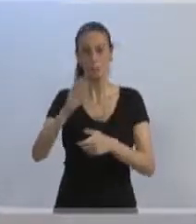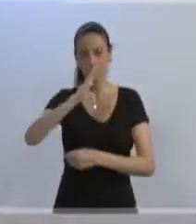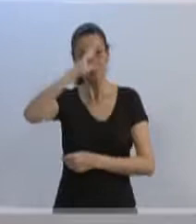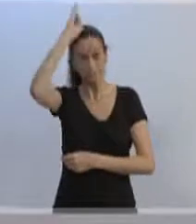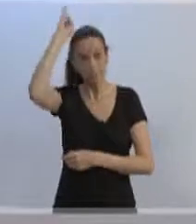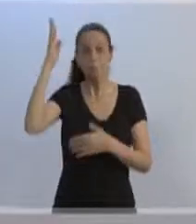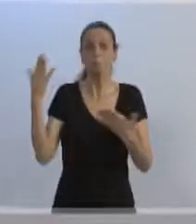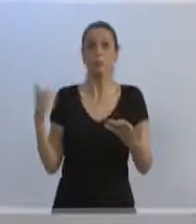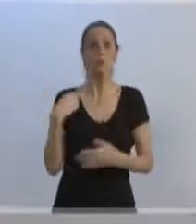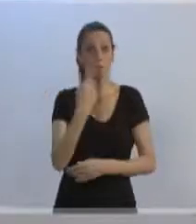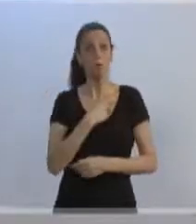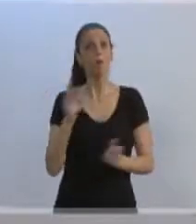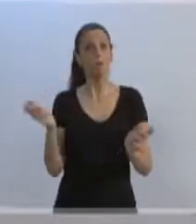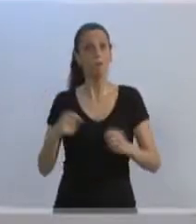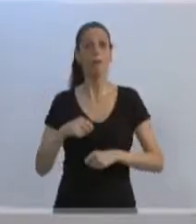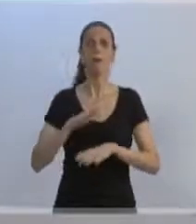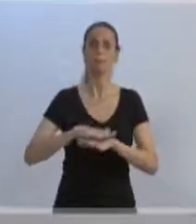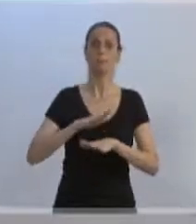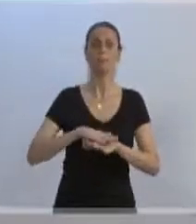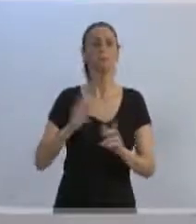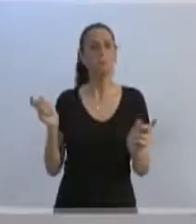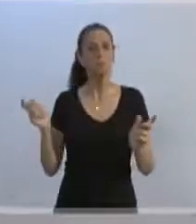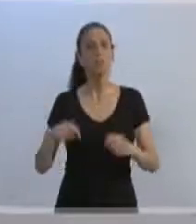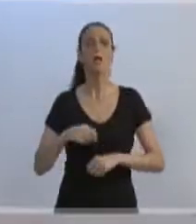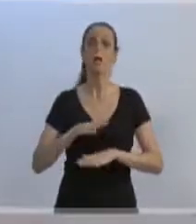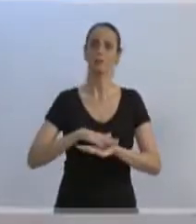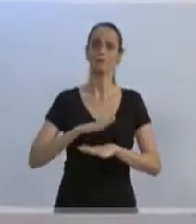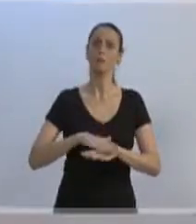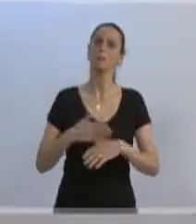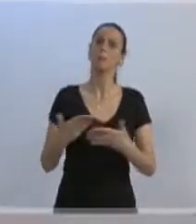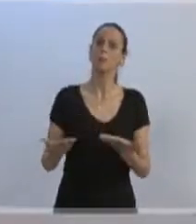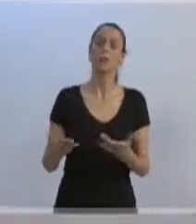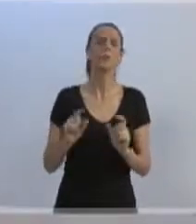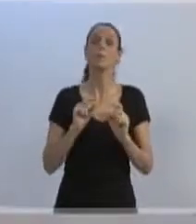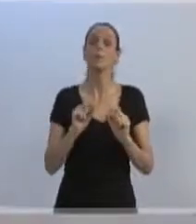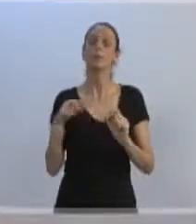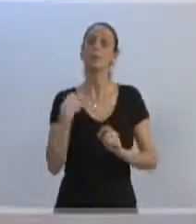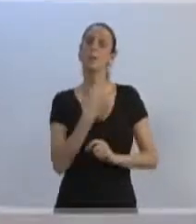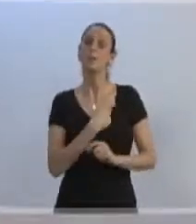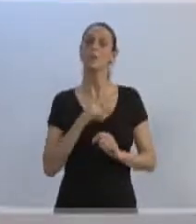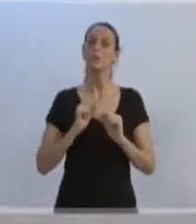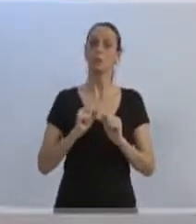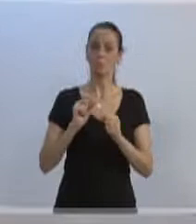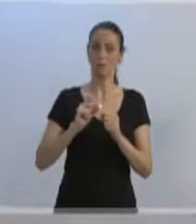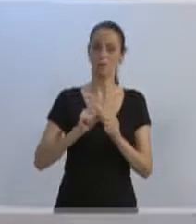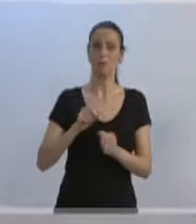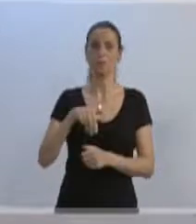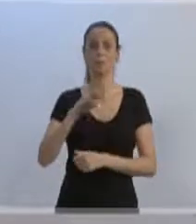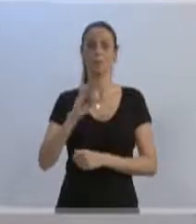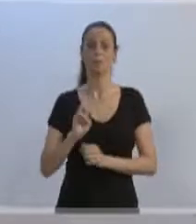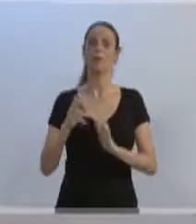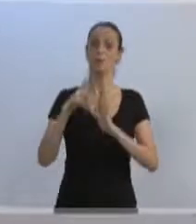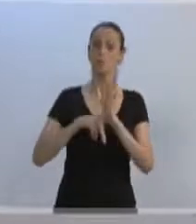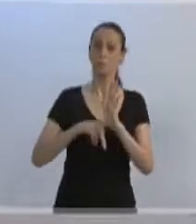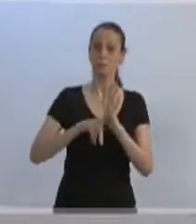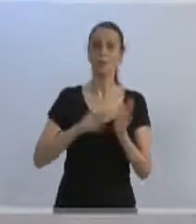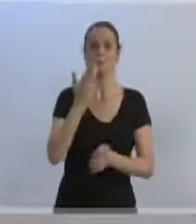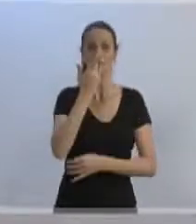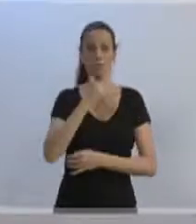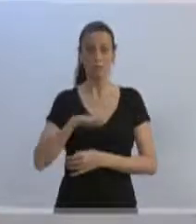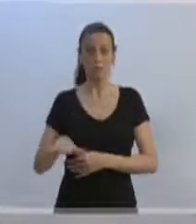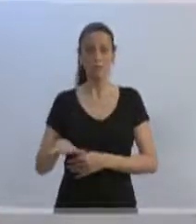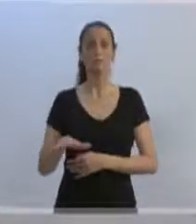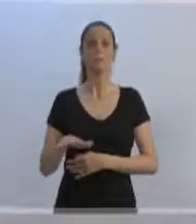e tá na mão tá tudo pra ser feito aqui em blumenau então o que baixa abaixo tem um anteprojeto para que as crianças que têm